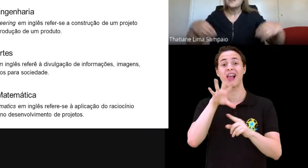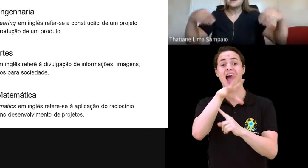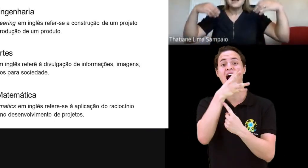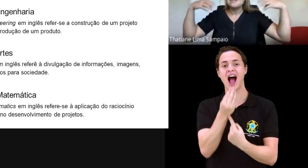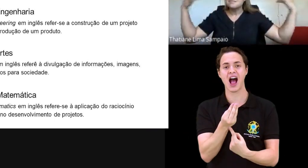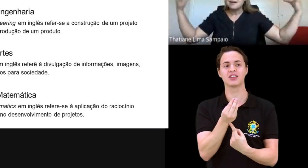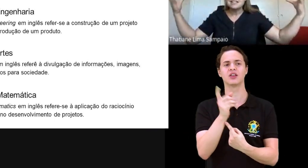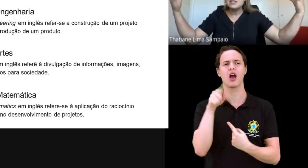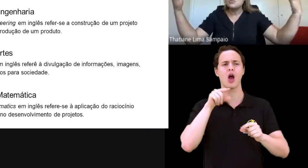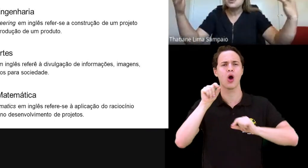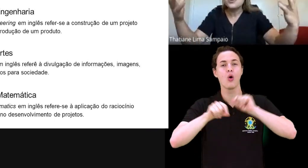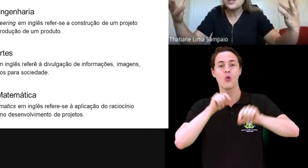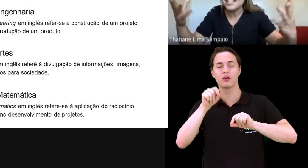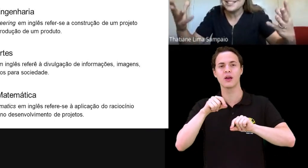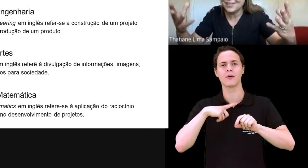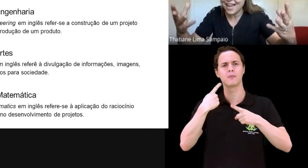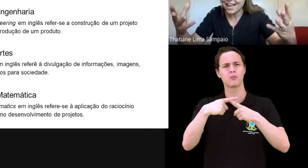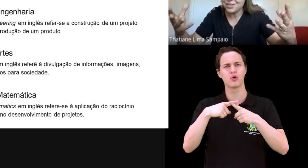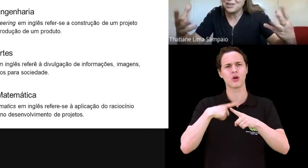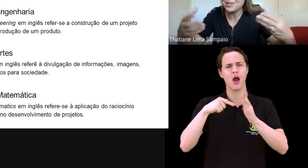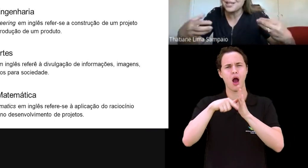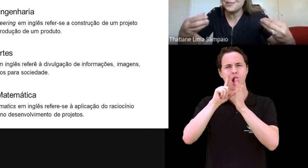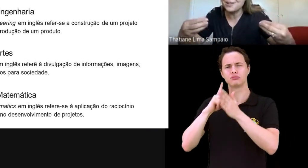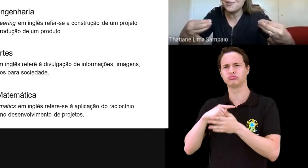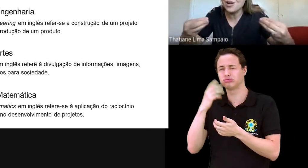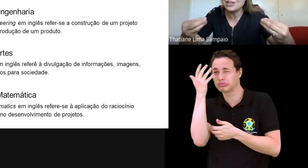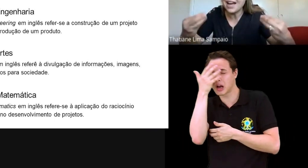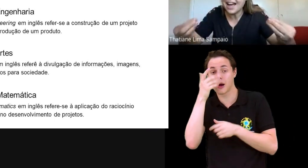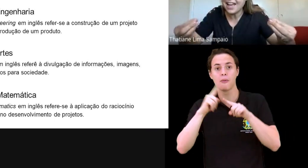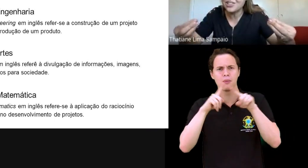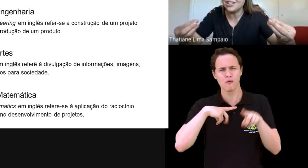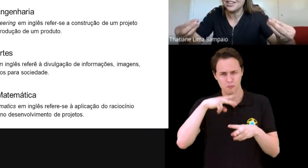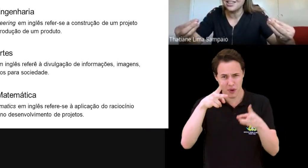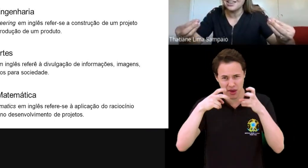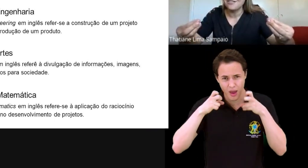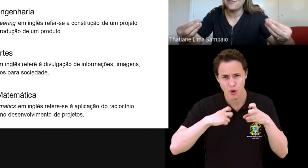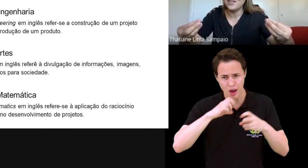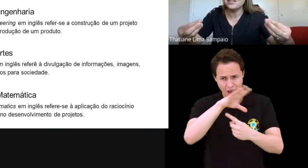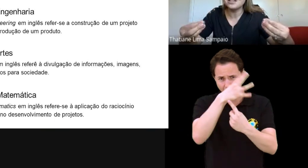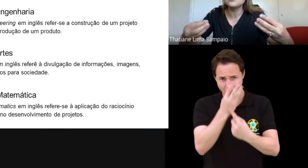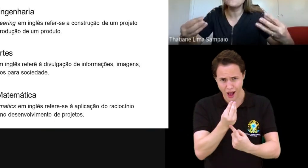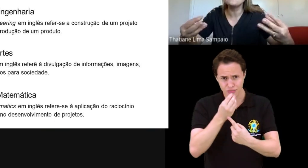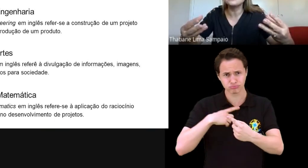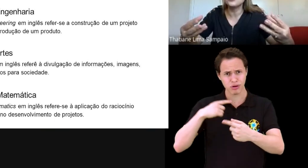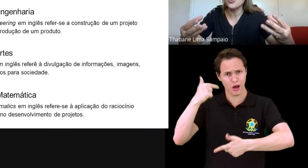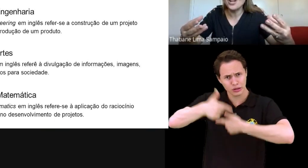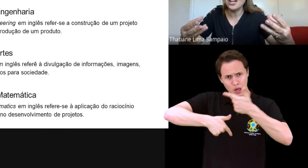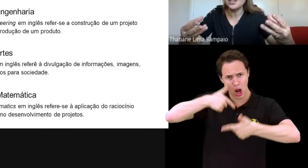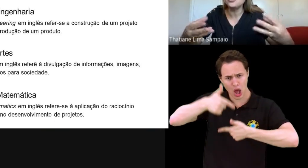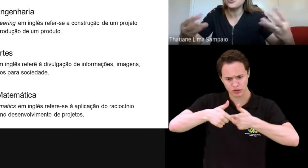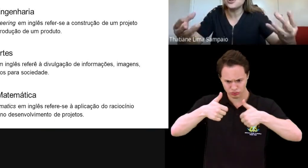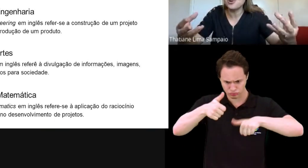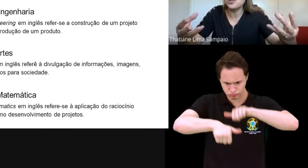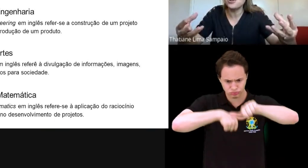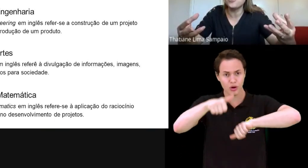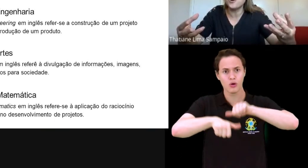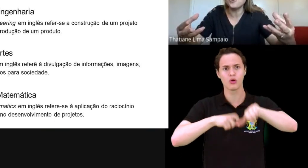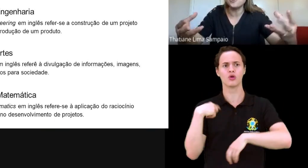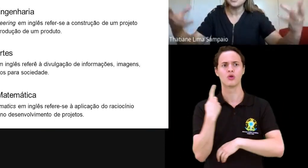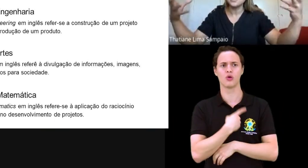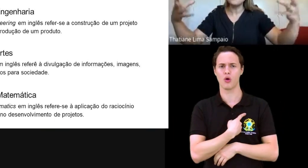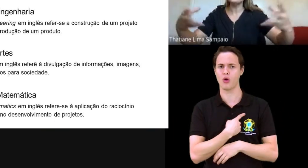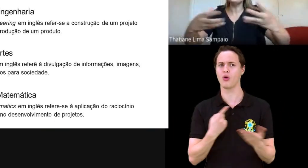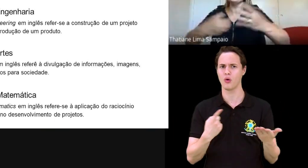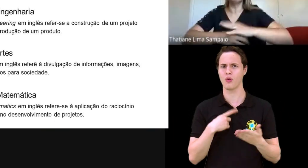Arte, parecia obscura a questão da arte, mas vocês viram quanto a arte foi transformadora no nosso